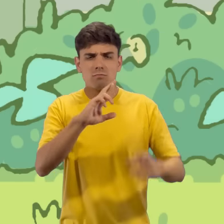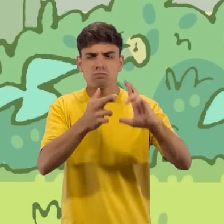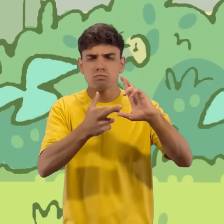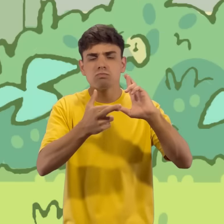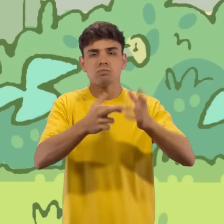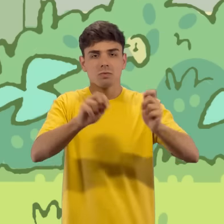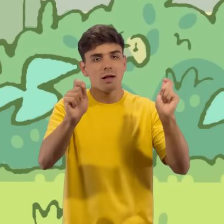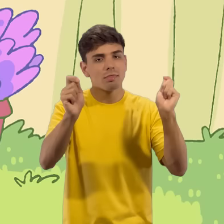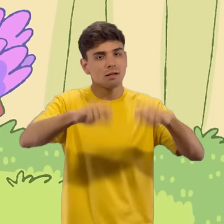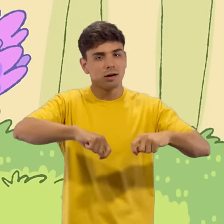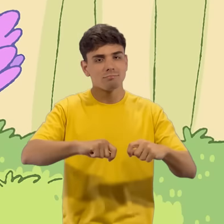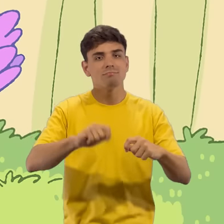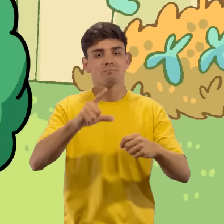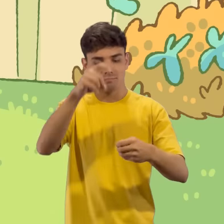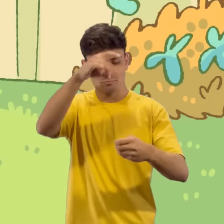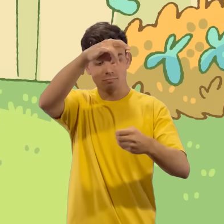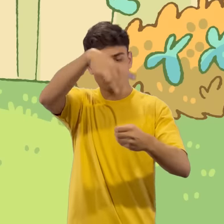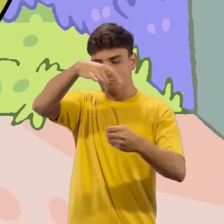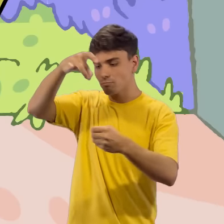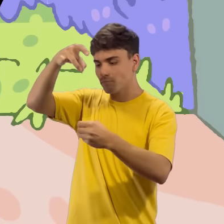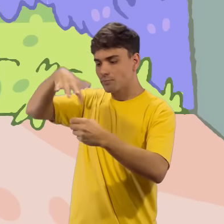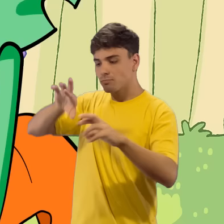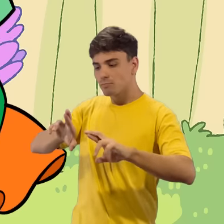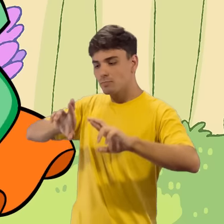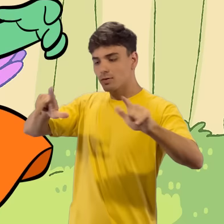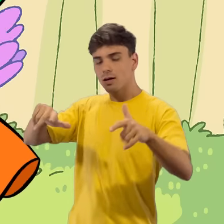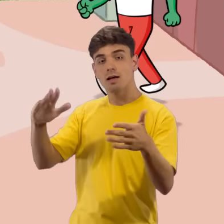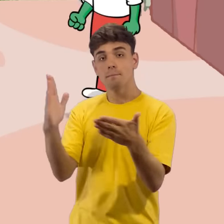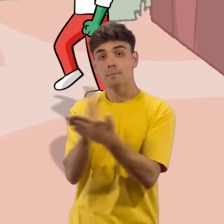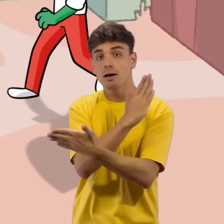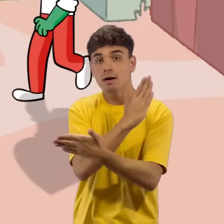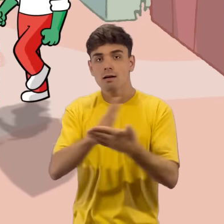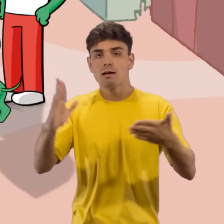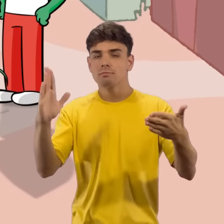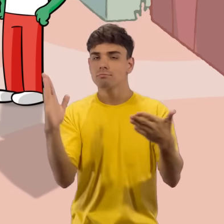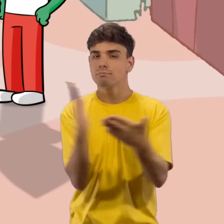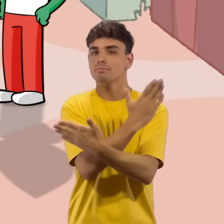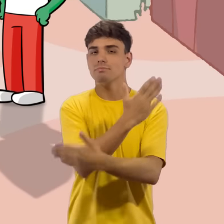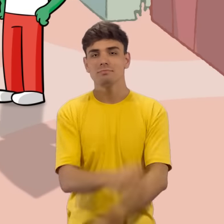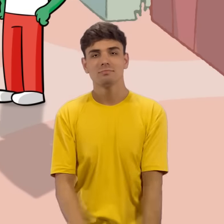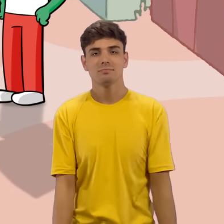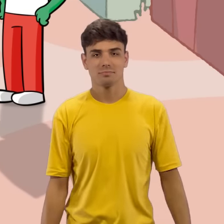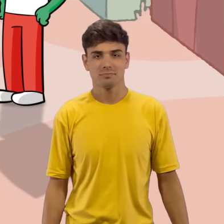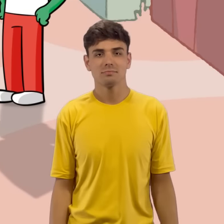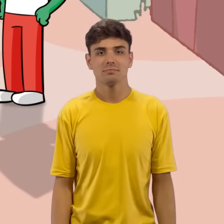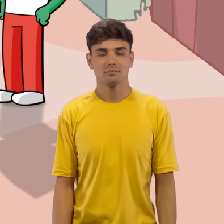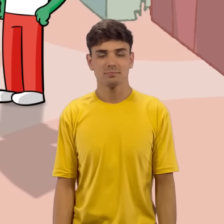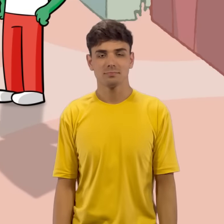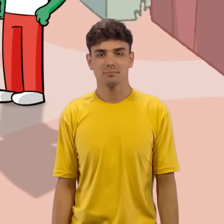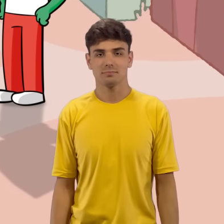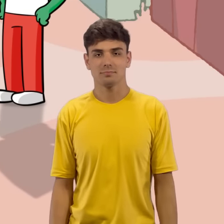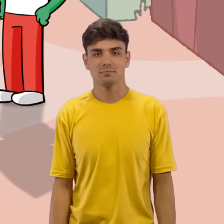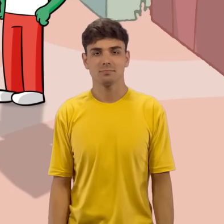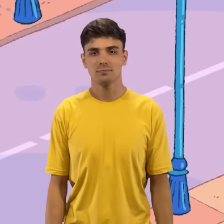lixo que não é lixo, não vai pro lixo. Separe.